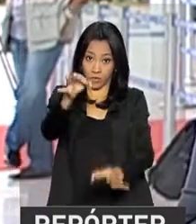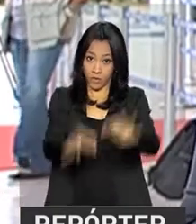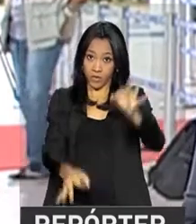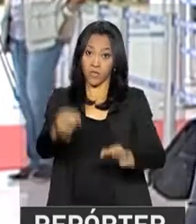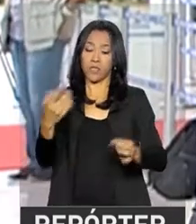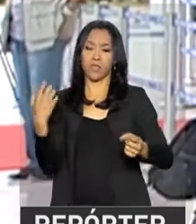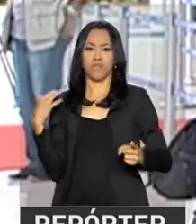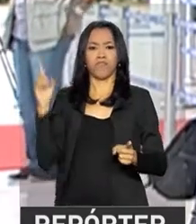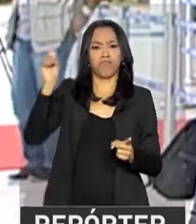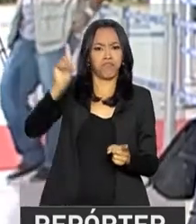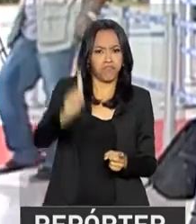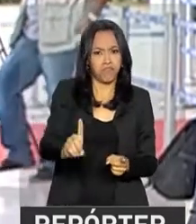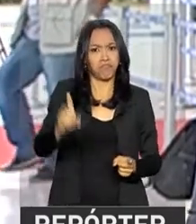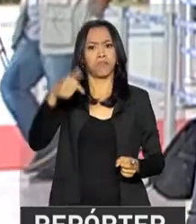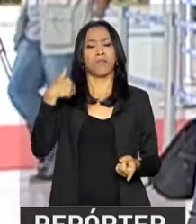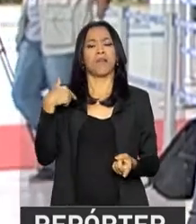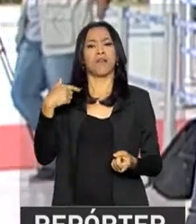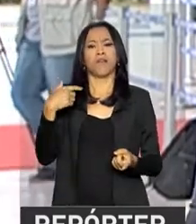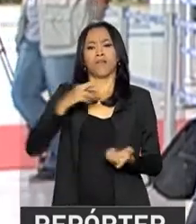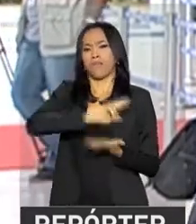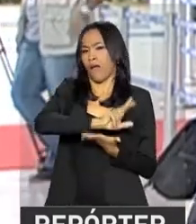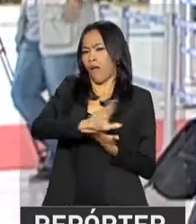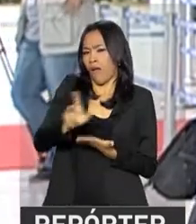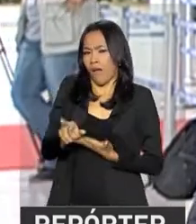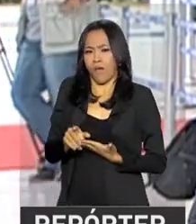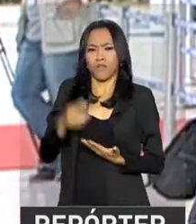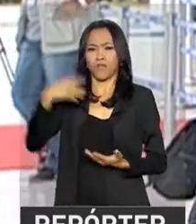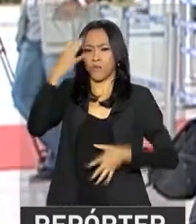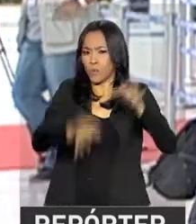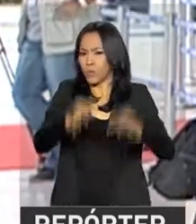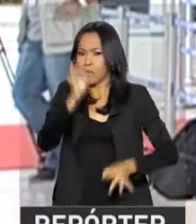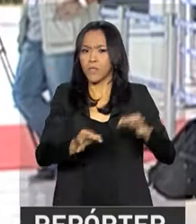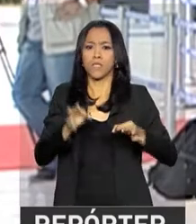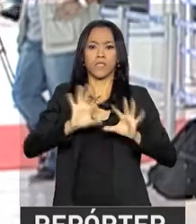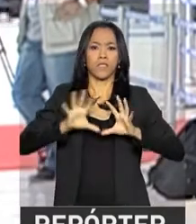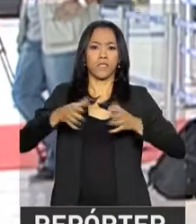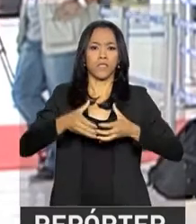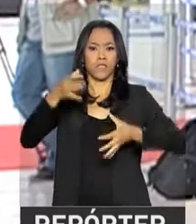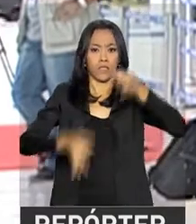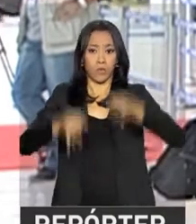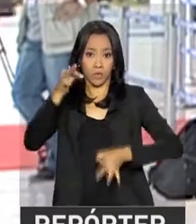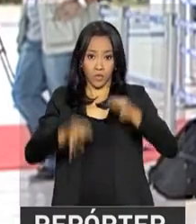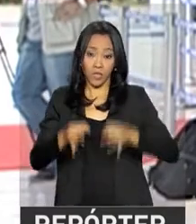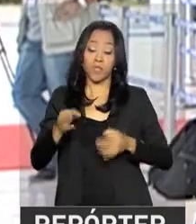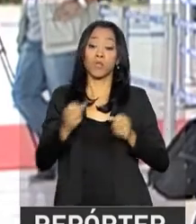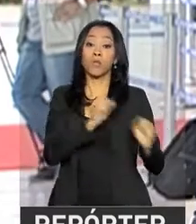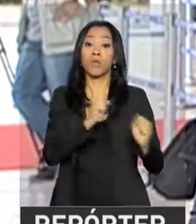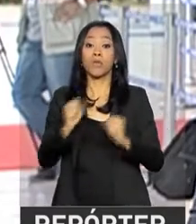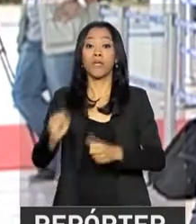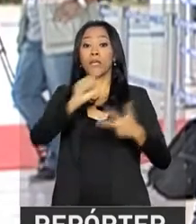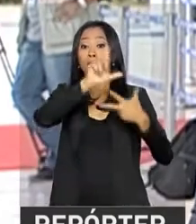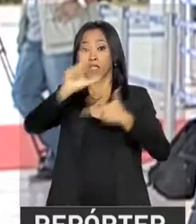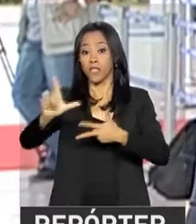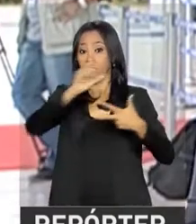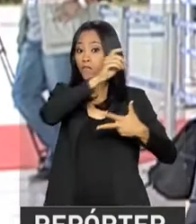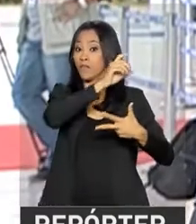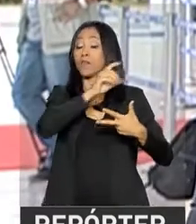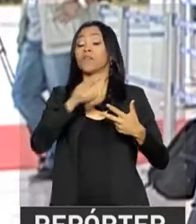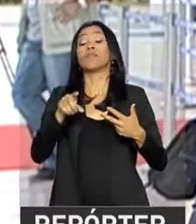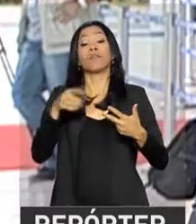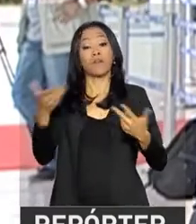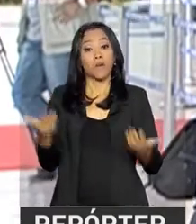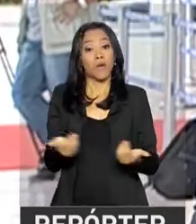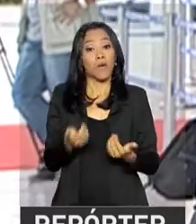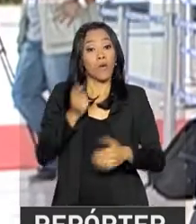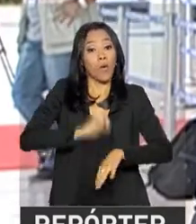e autoridades do judiciário e membros do executivo e do legislativo evento está marcado para começar agora as